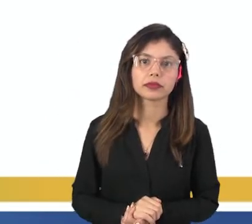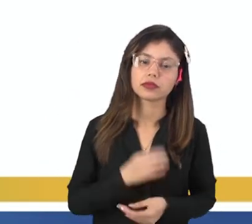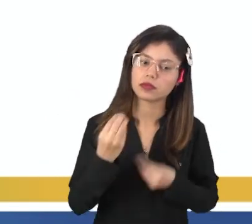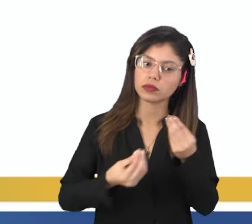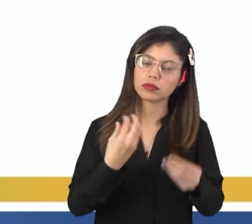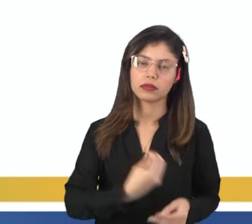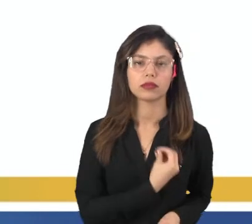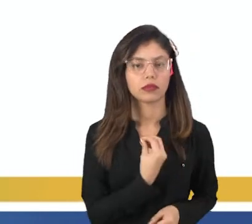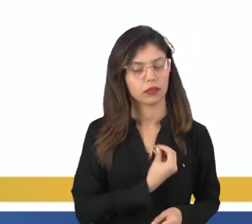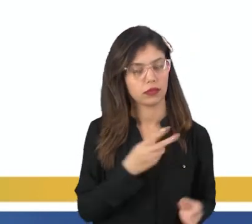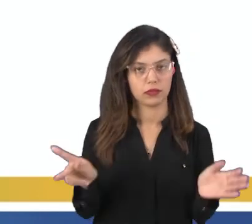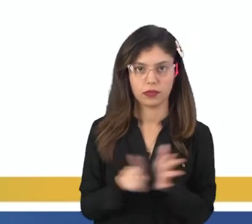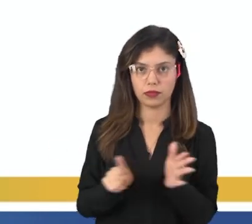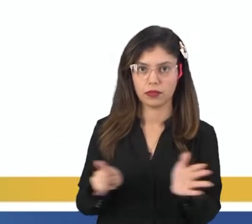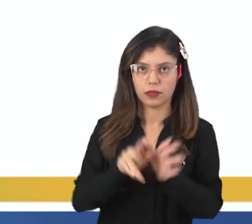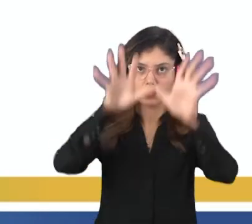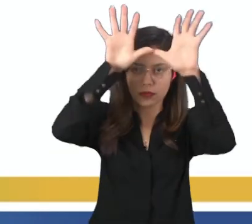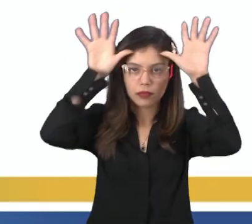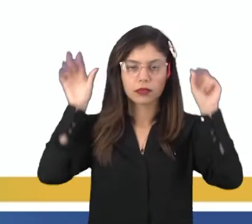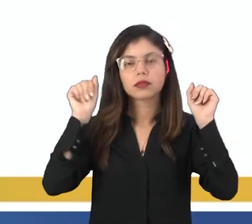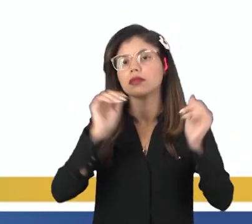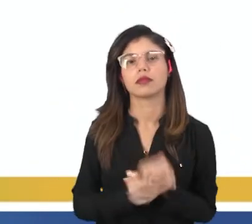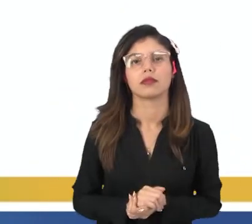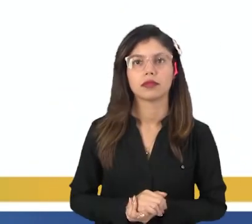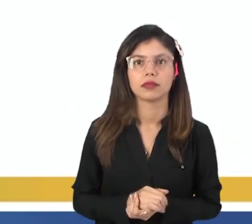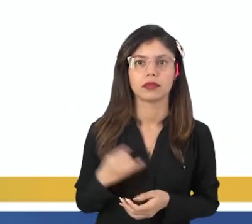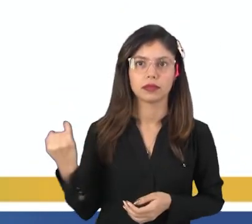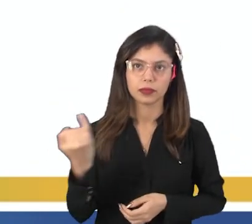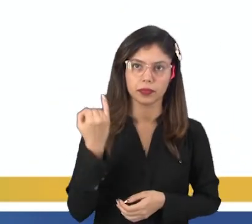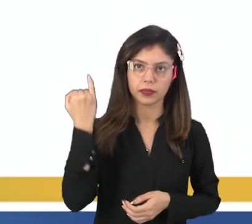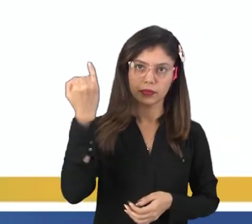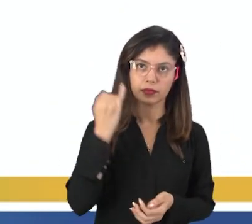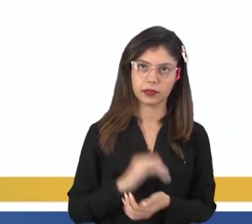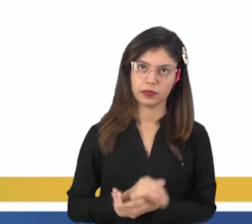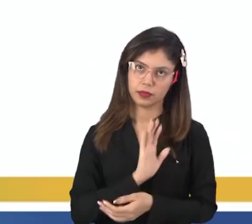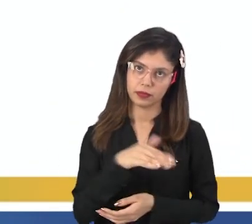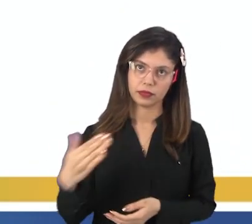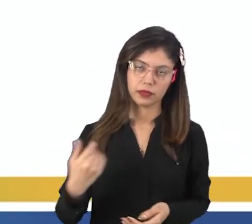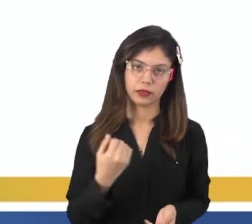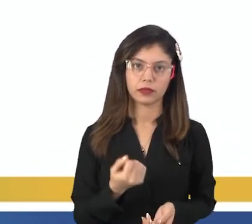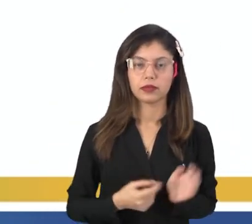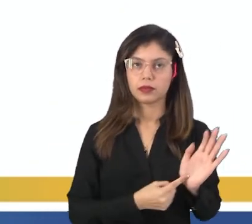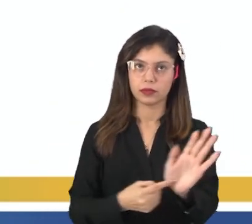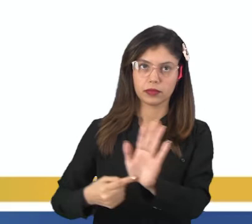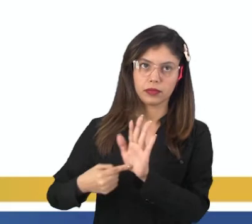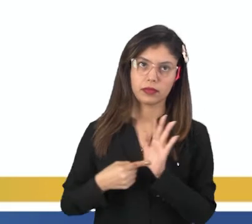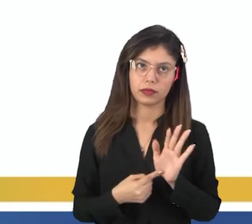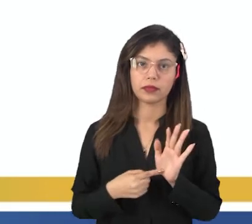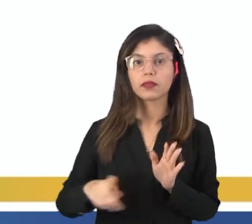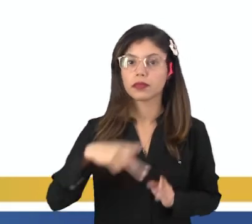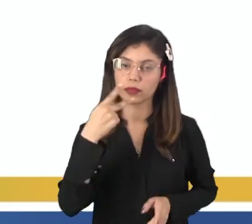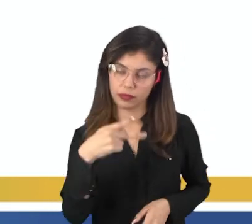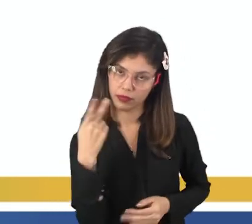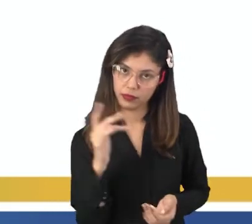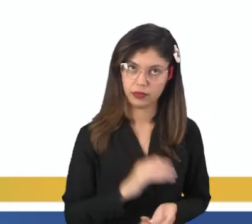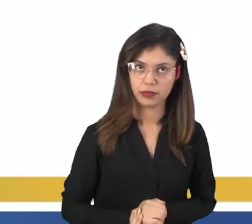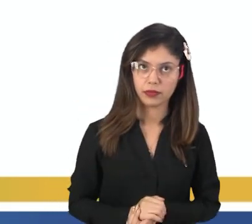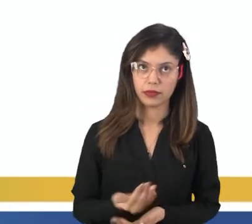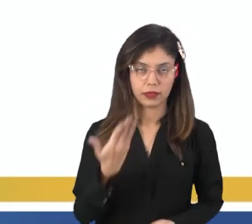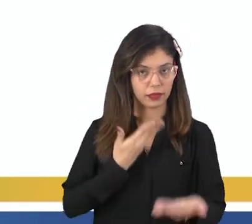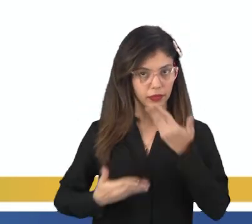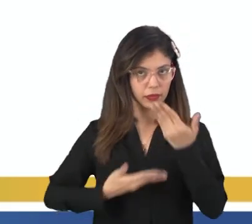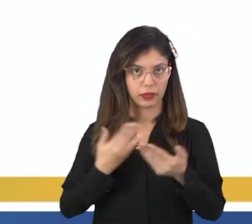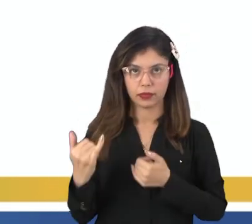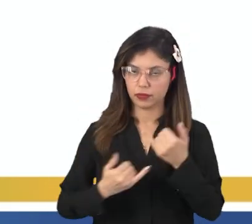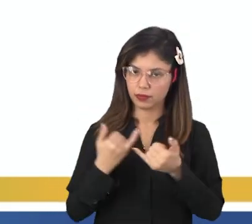modos de vida e os acreanos Especialmente quando se retratam formas de falar de